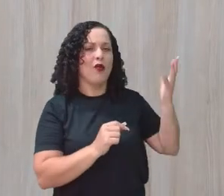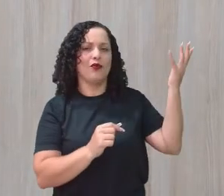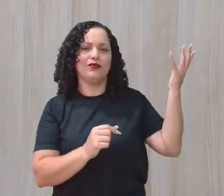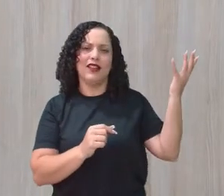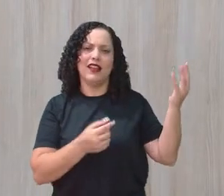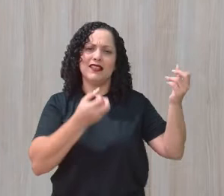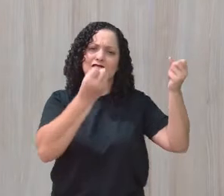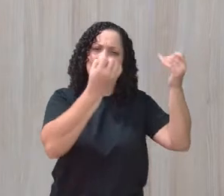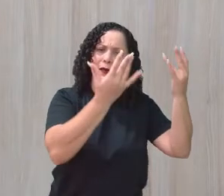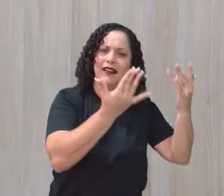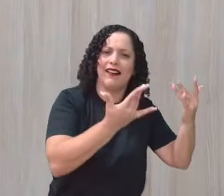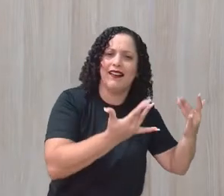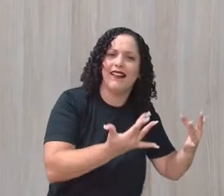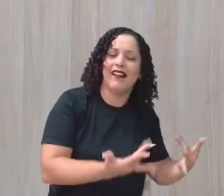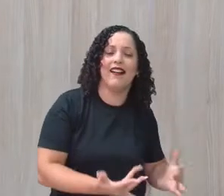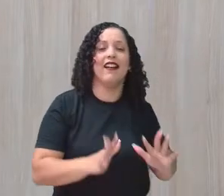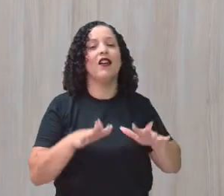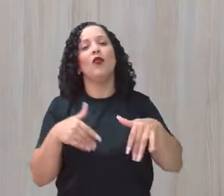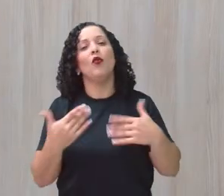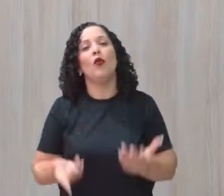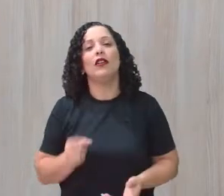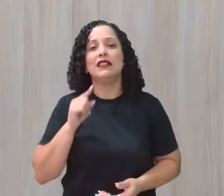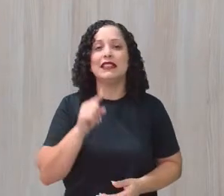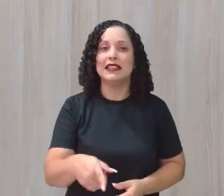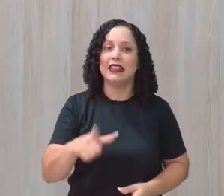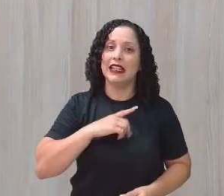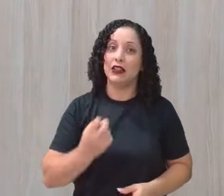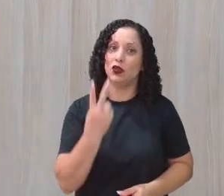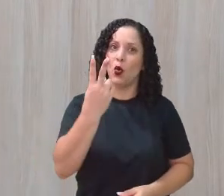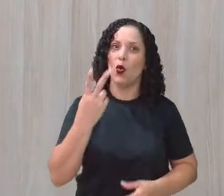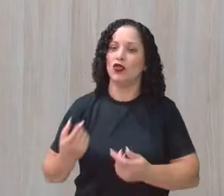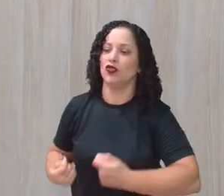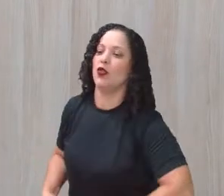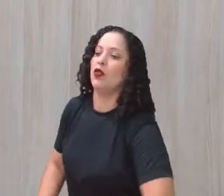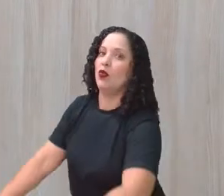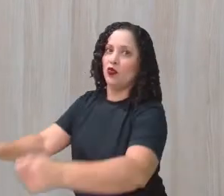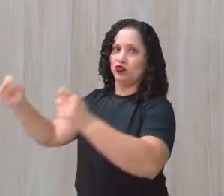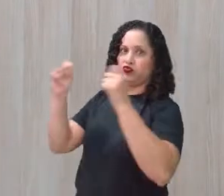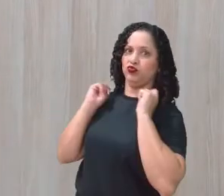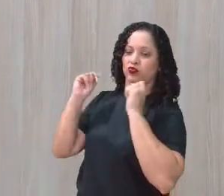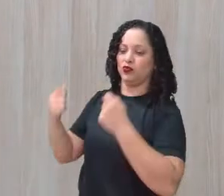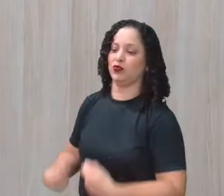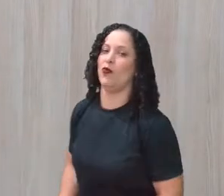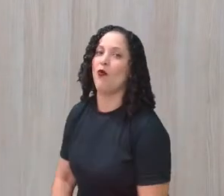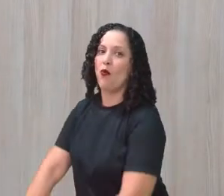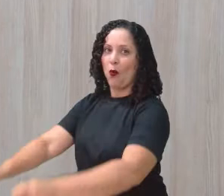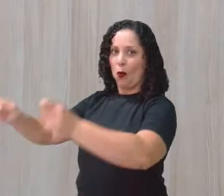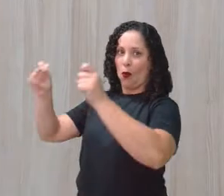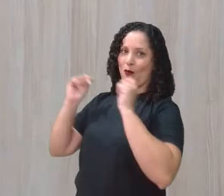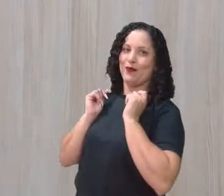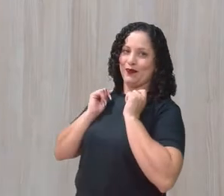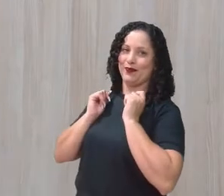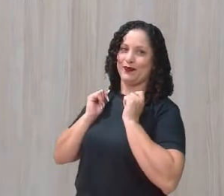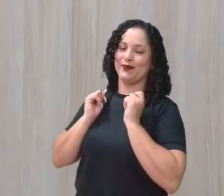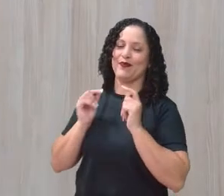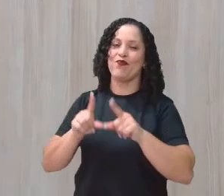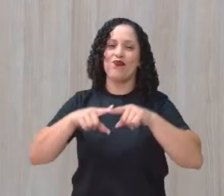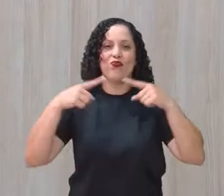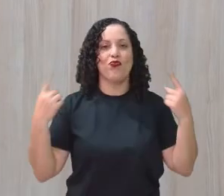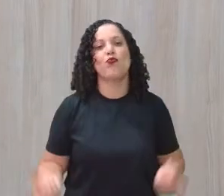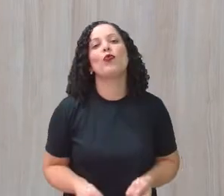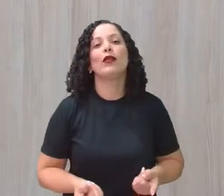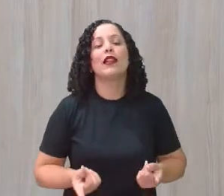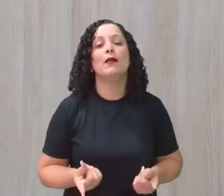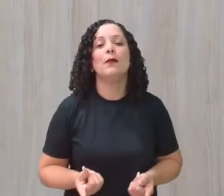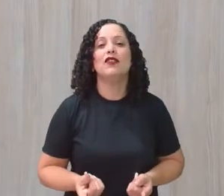quando você está ali com 2 cobertores, não é? Você é aquecido de certa forma. Mas será que o sono